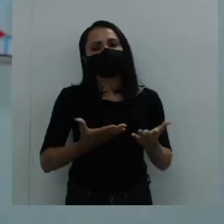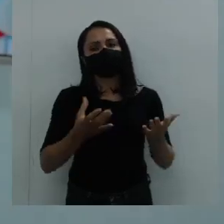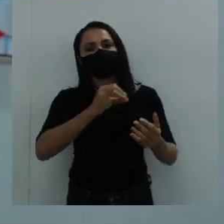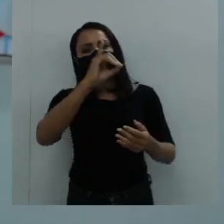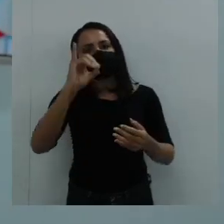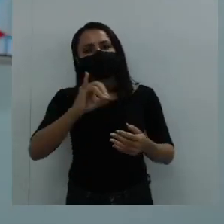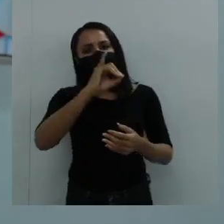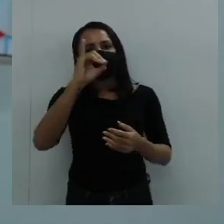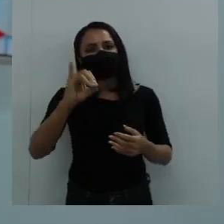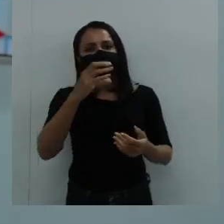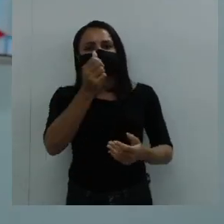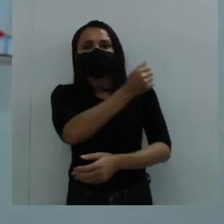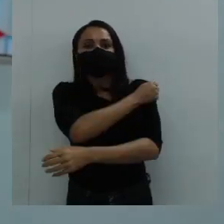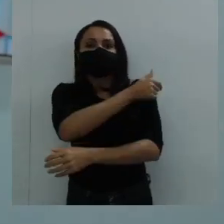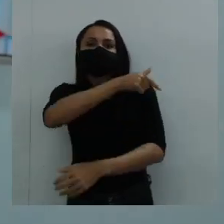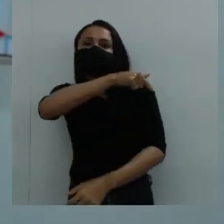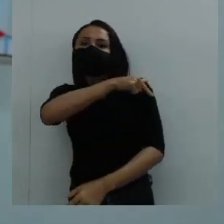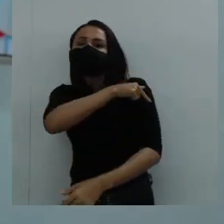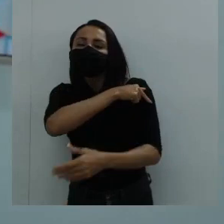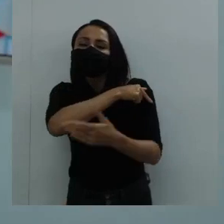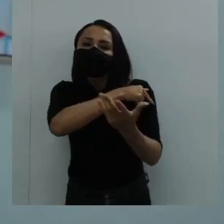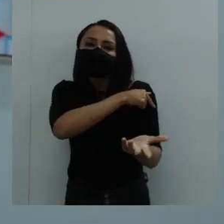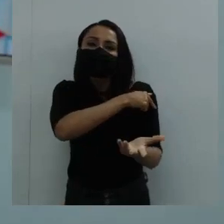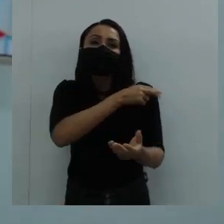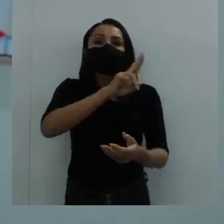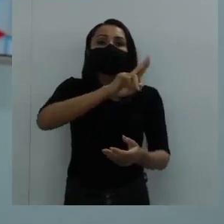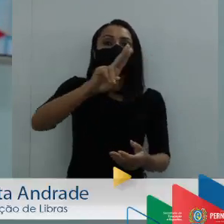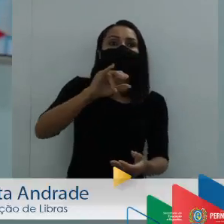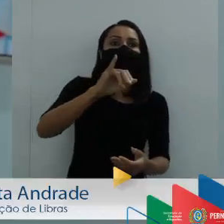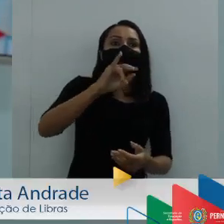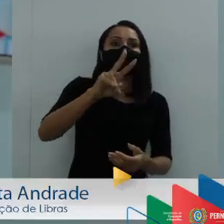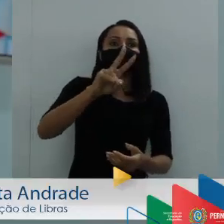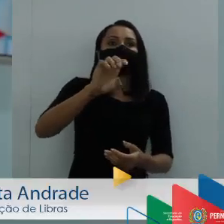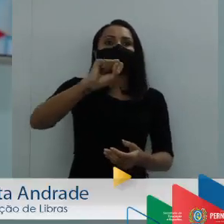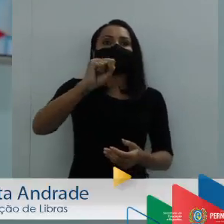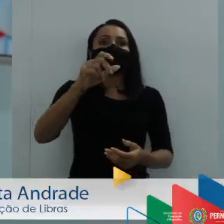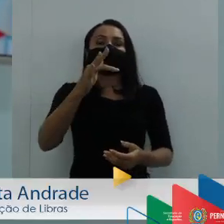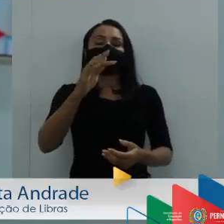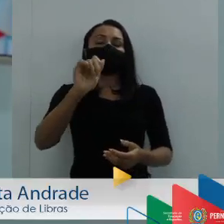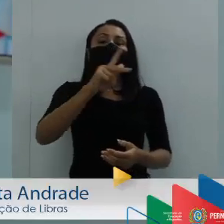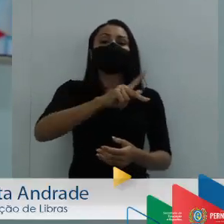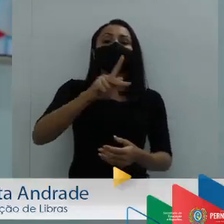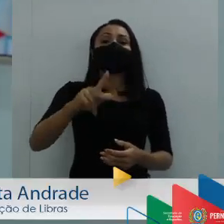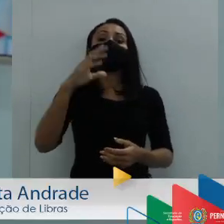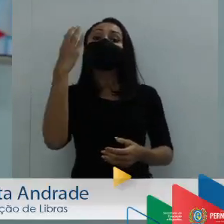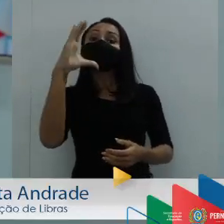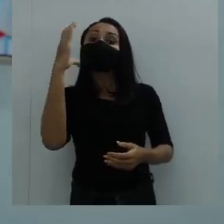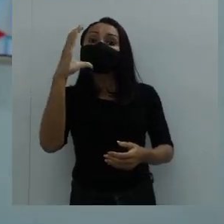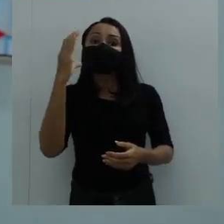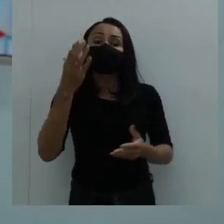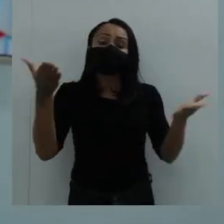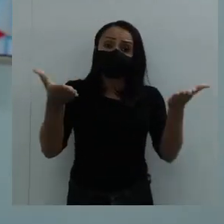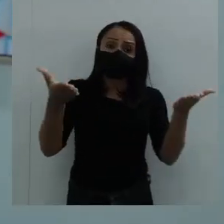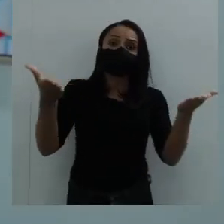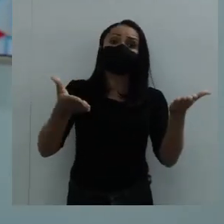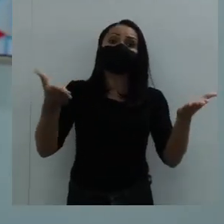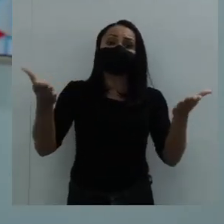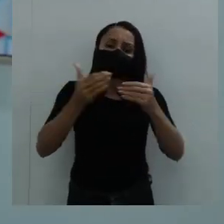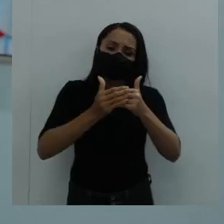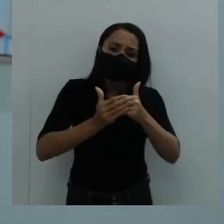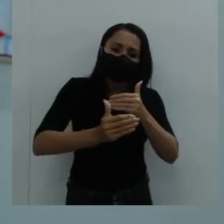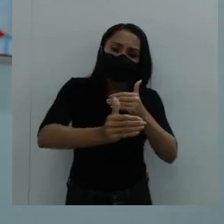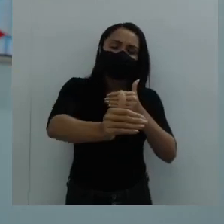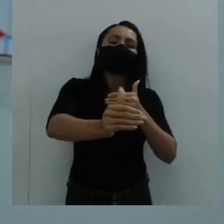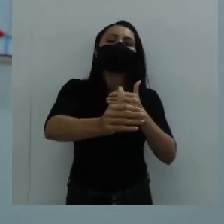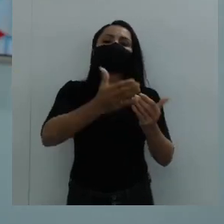Olá, meus queridos alunos do sétimo ano. Meu nome é Iris Fernando, eu sou professor de ciências e hoje nós iremos